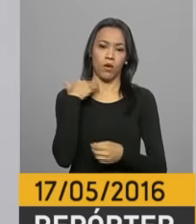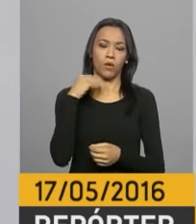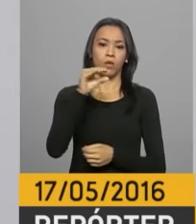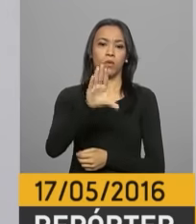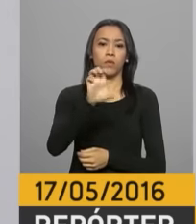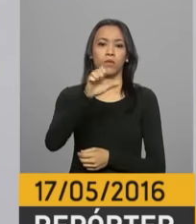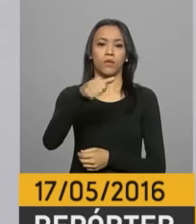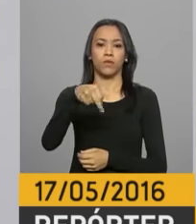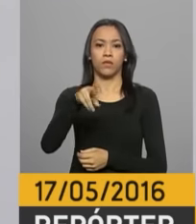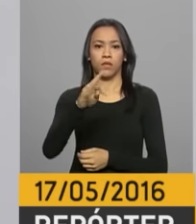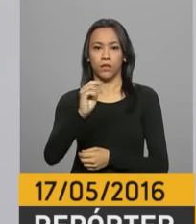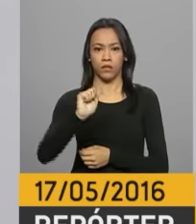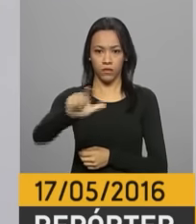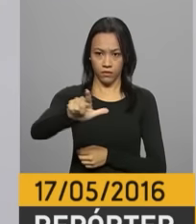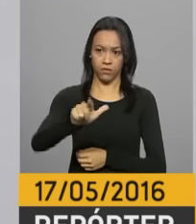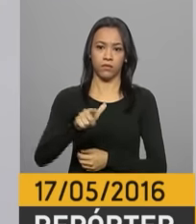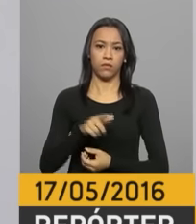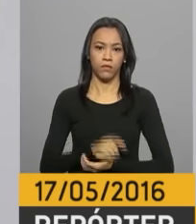estes são o...